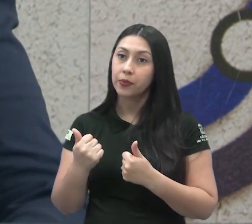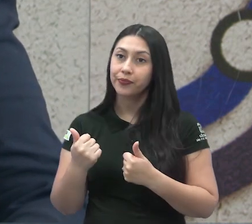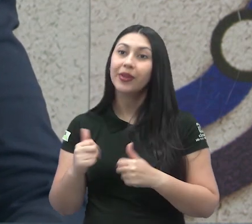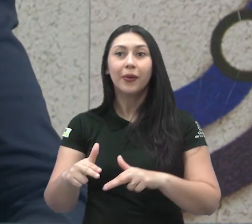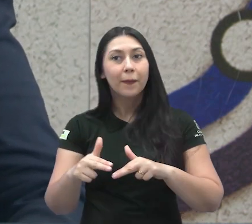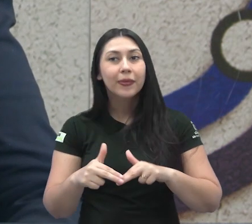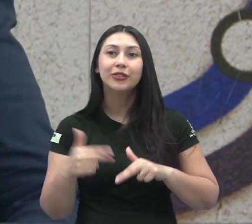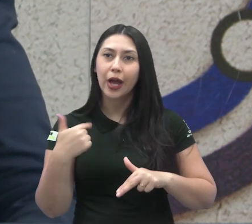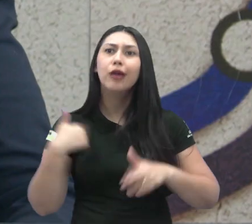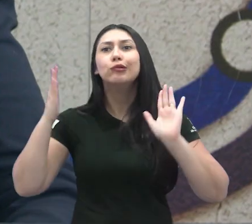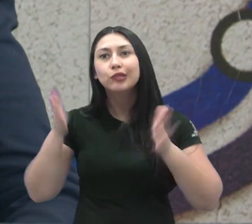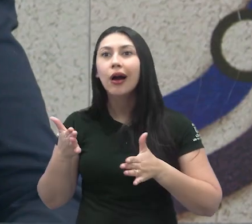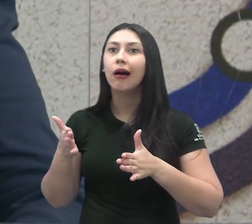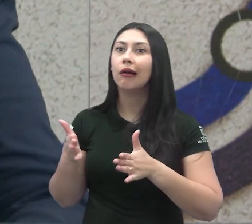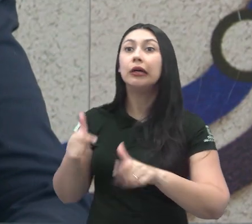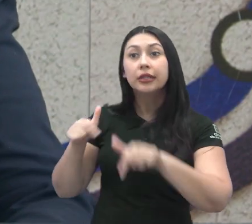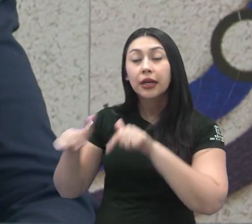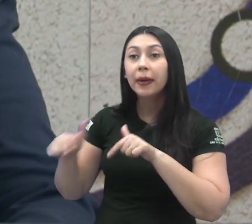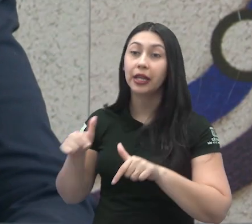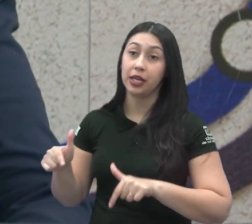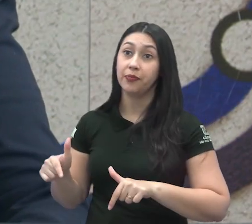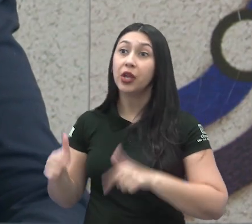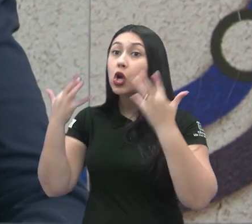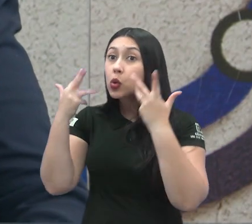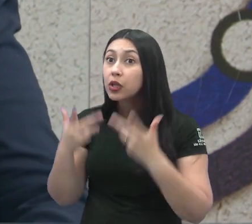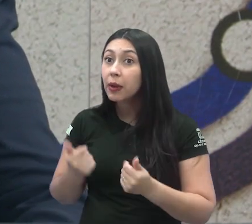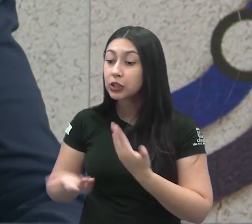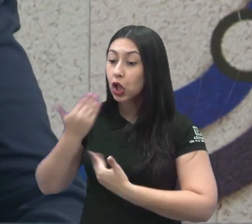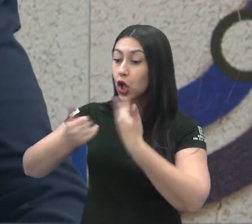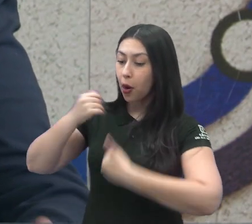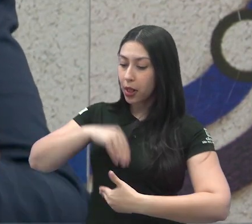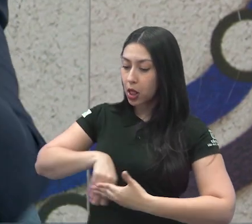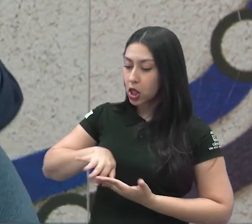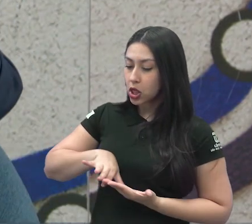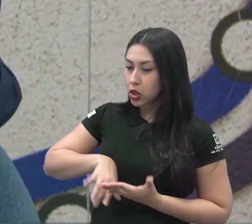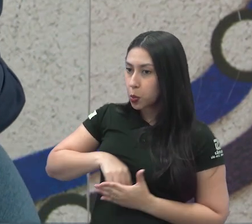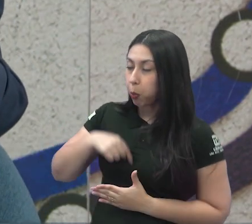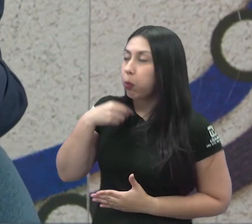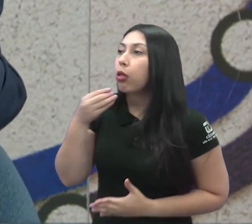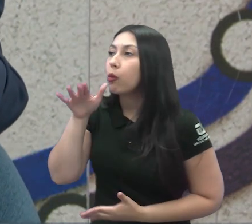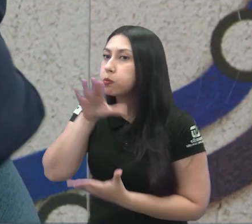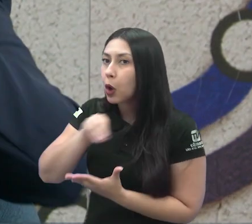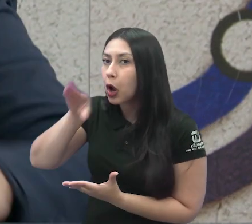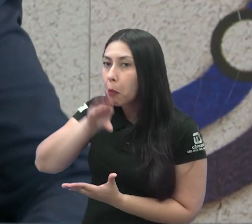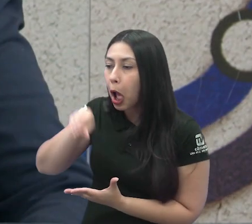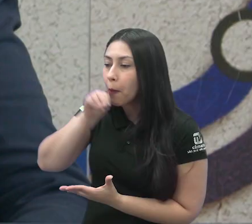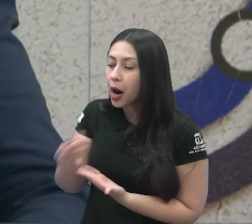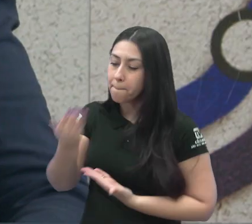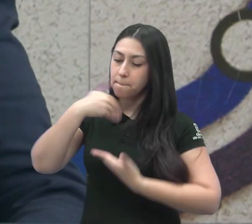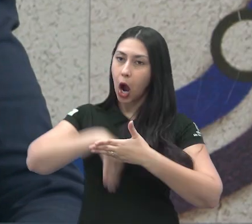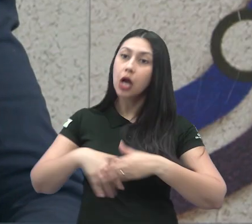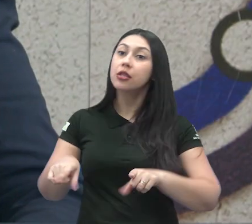já trabalhei com nutrição de ruminantes, já trabalhei com consultoria, inclusive ainda trabalho com consultoria